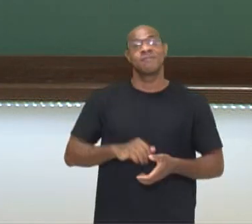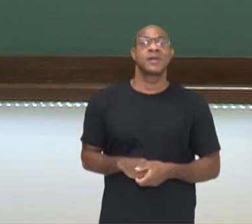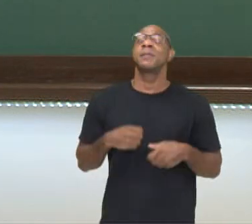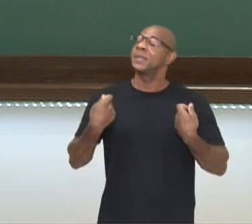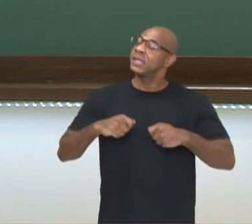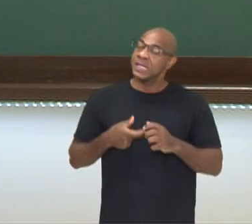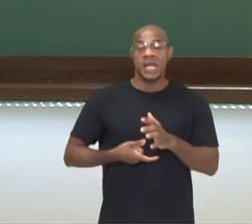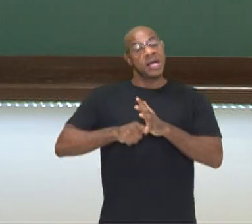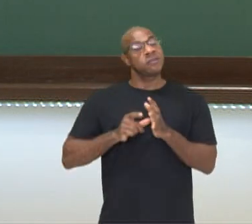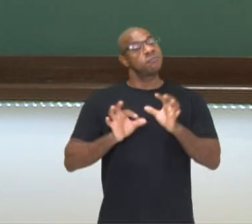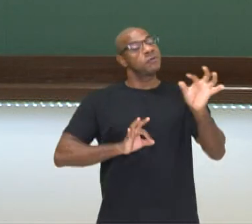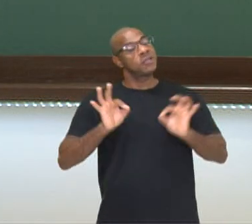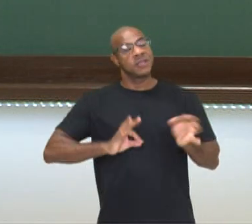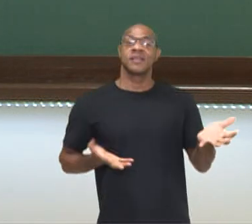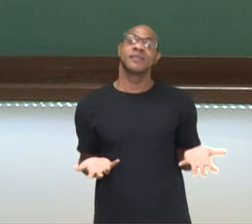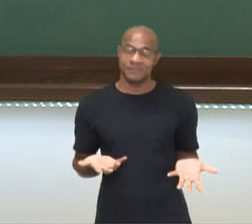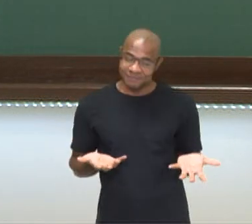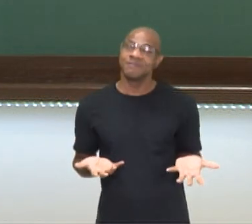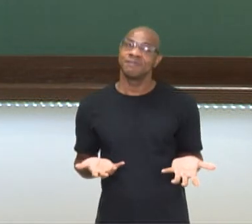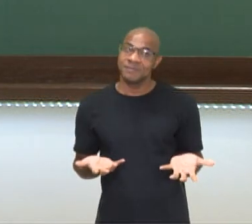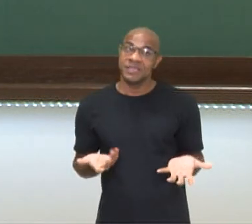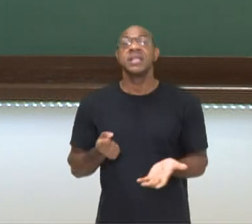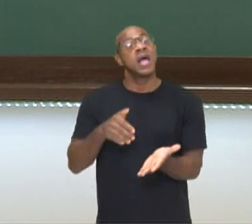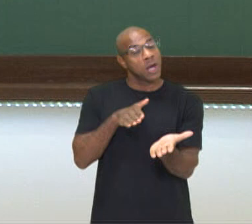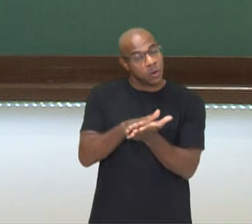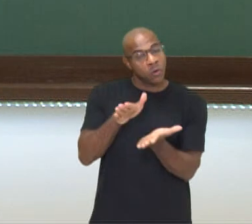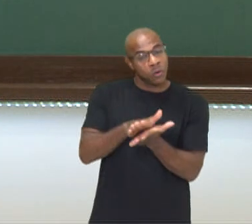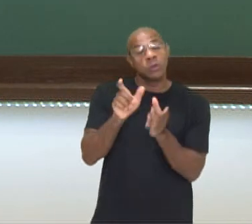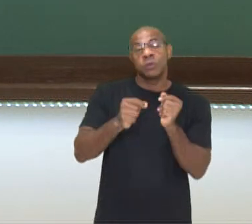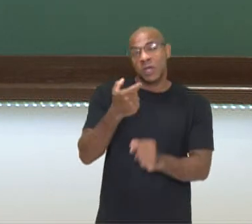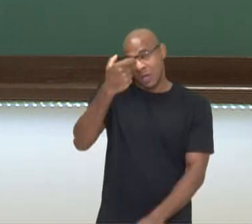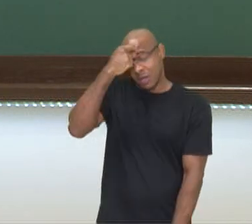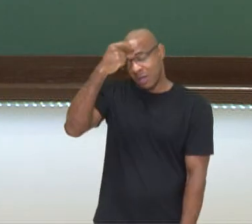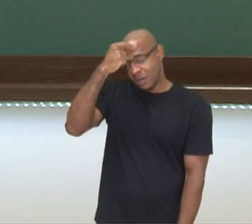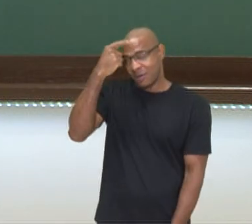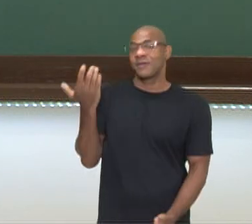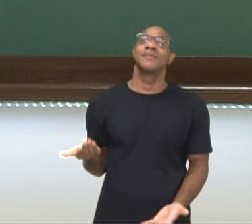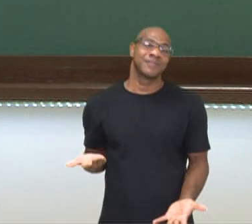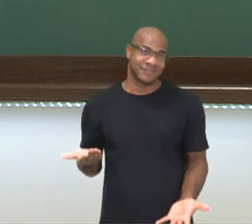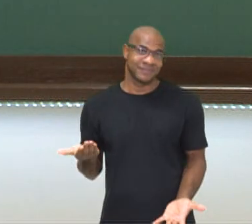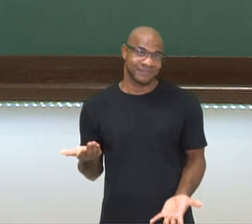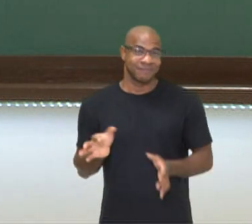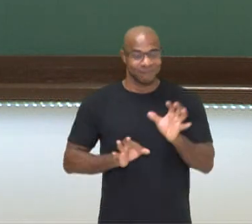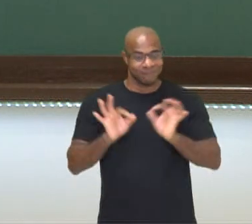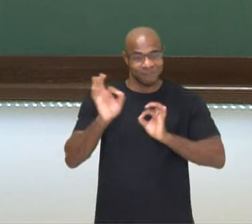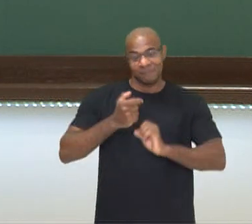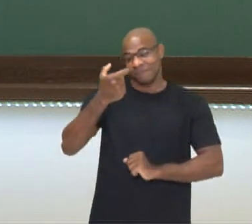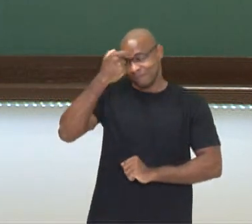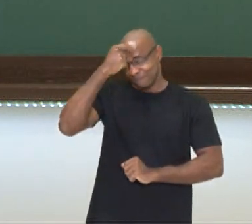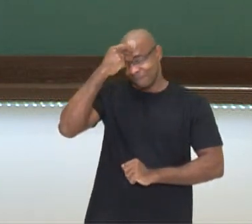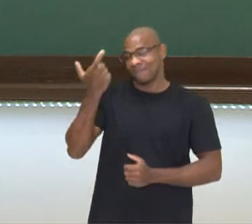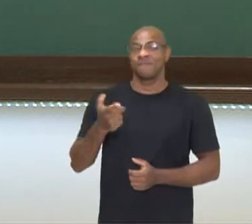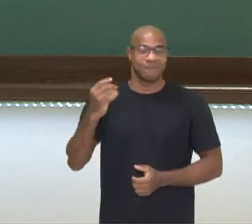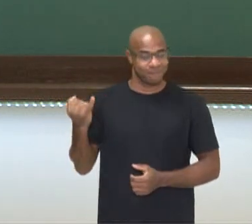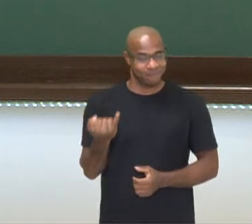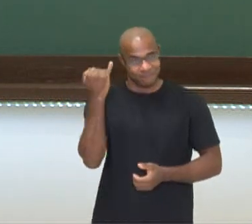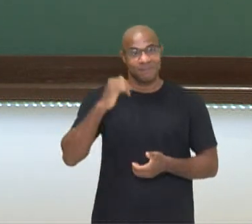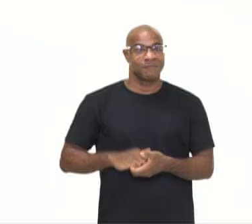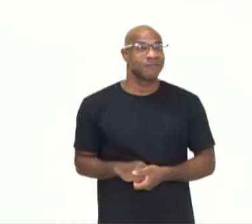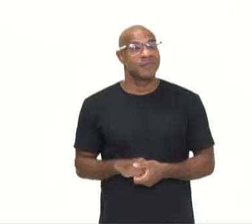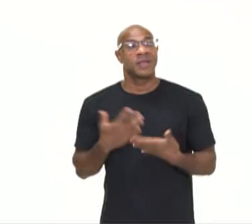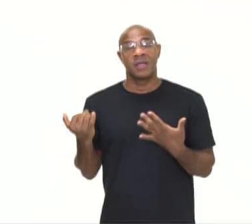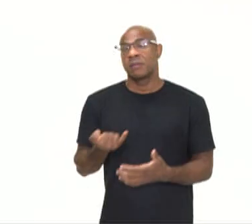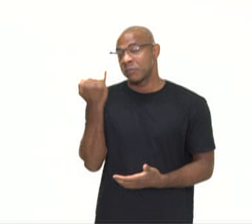planejou para consumir alguma coisa. Isso é um consumo consciente, é você planejar com a consciência, tá? É muito